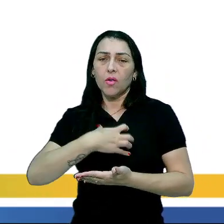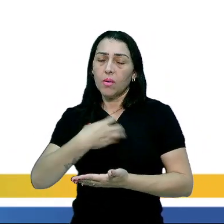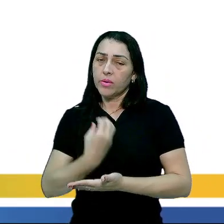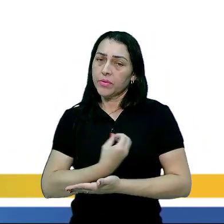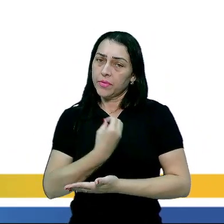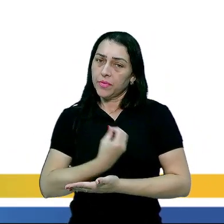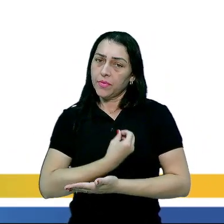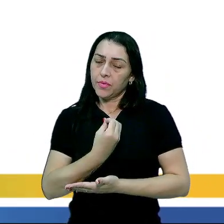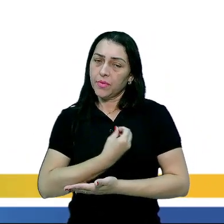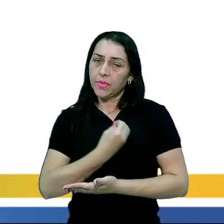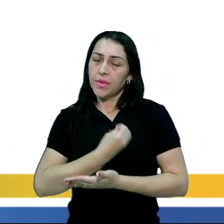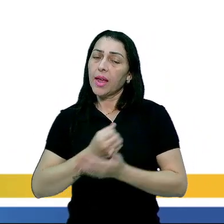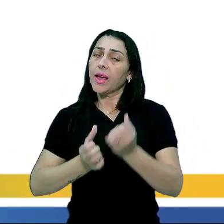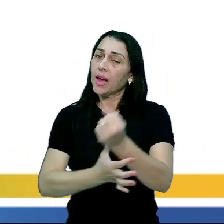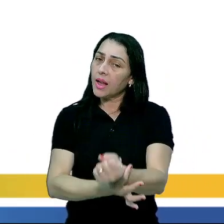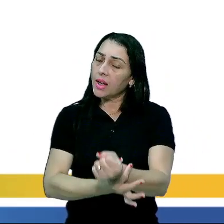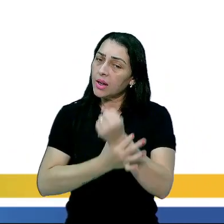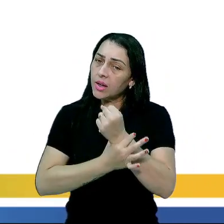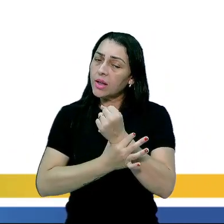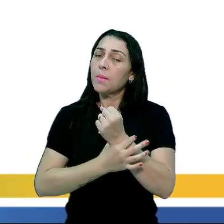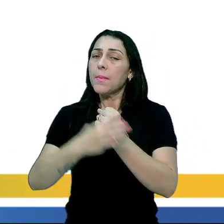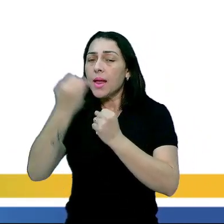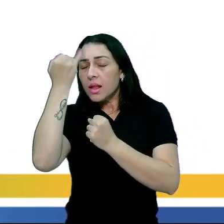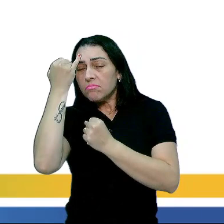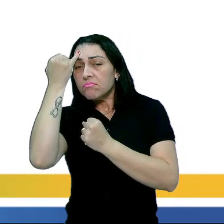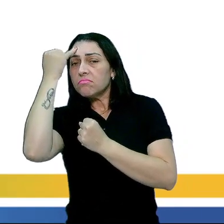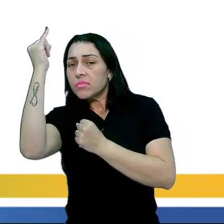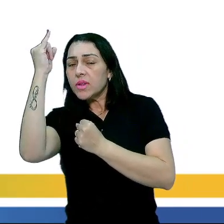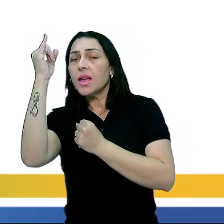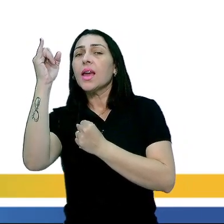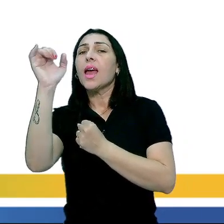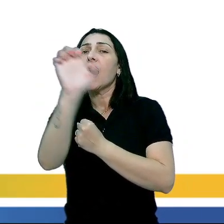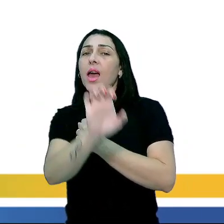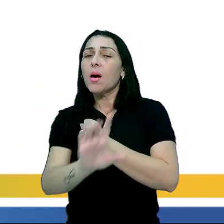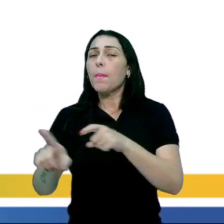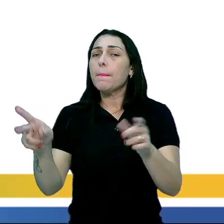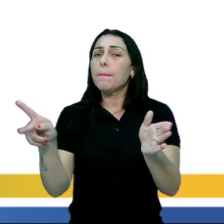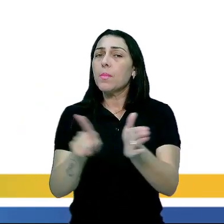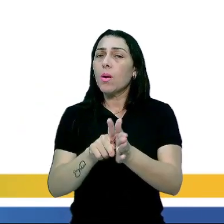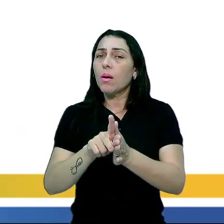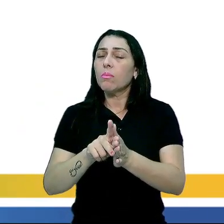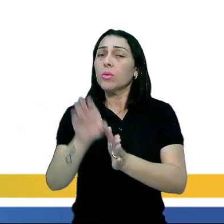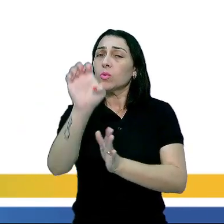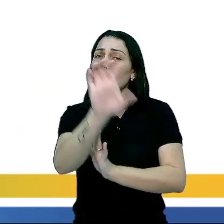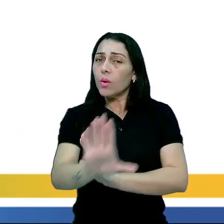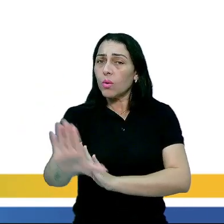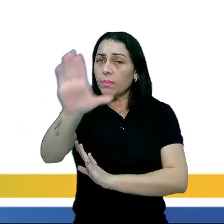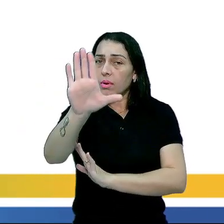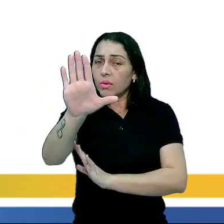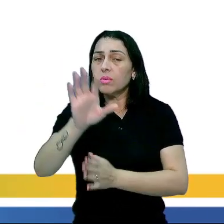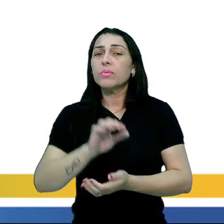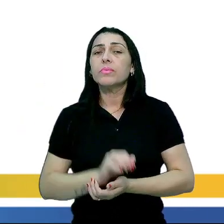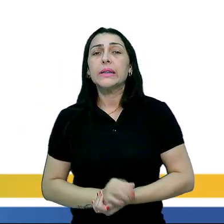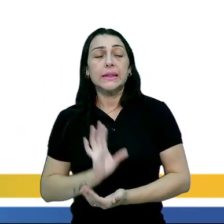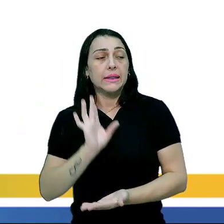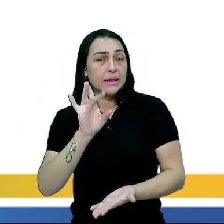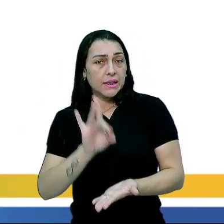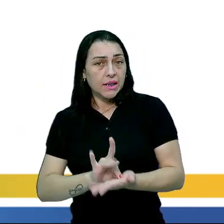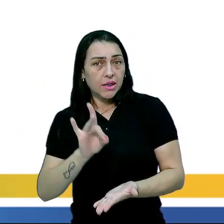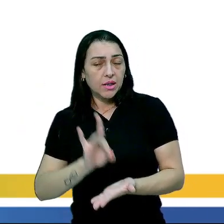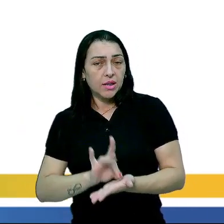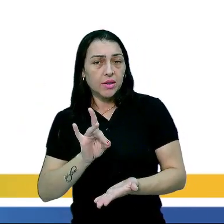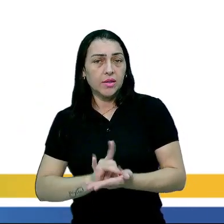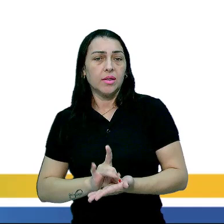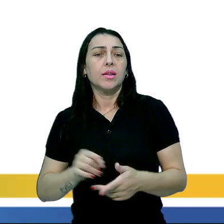vida garantidas pela ideia eurocêntrica de civilização. Então, na verdade,